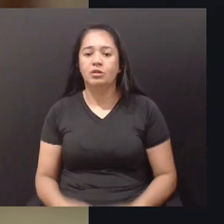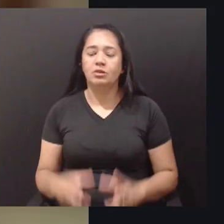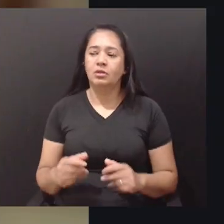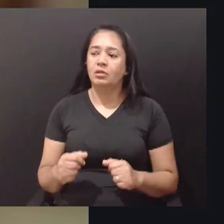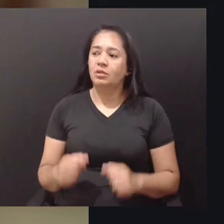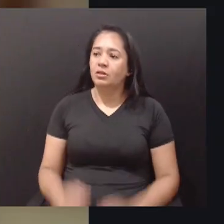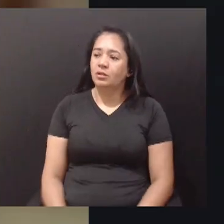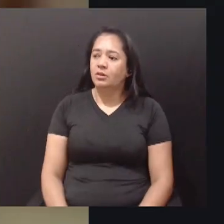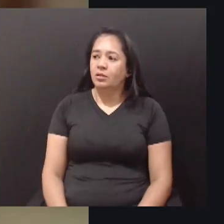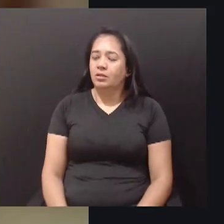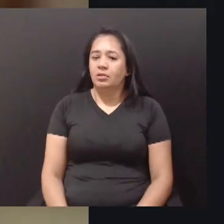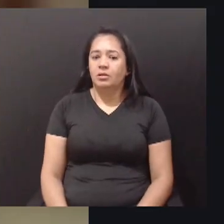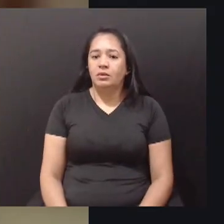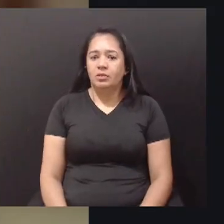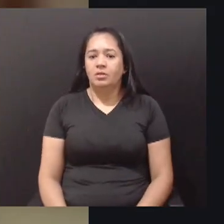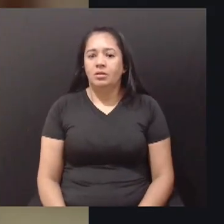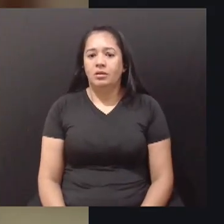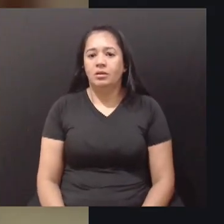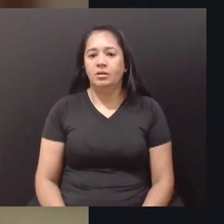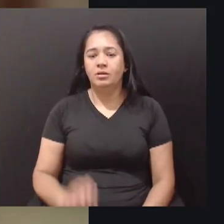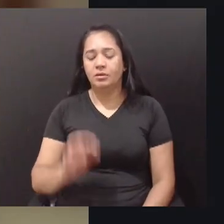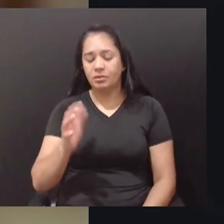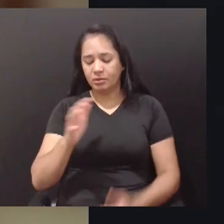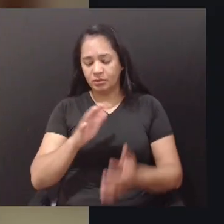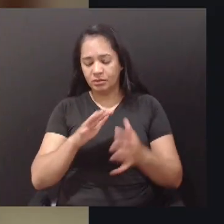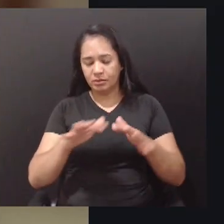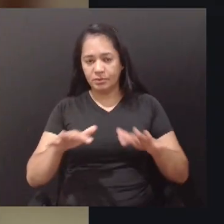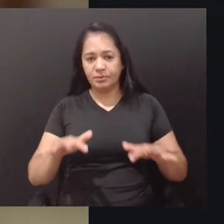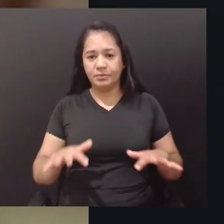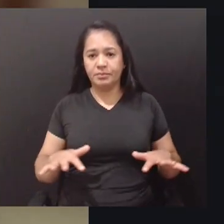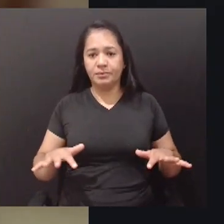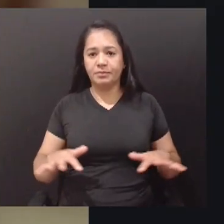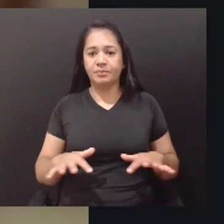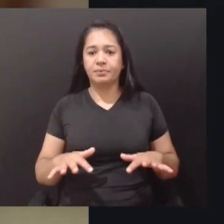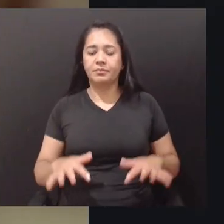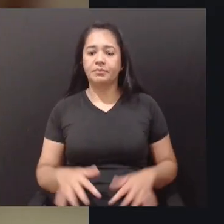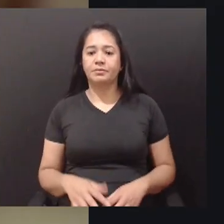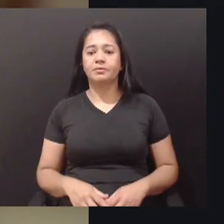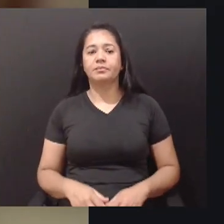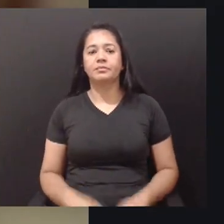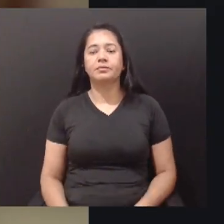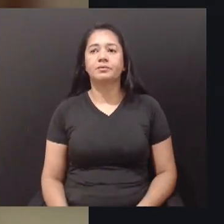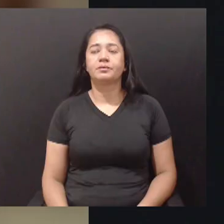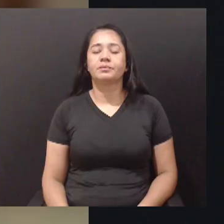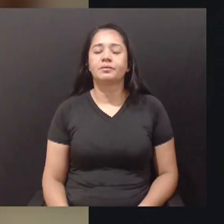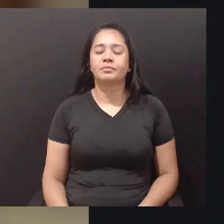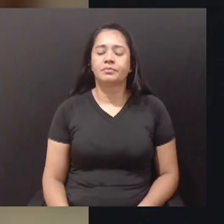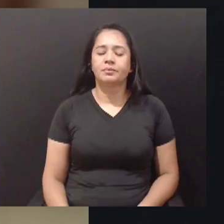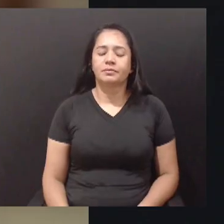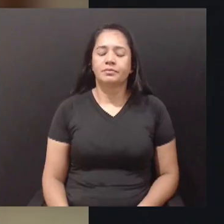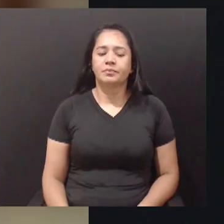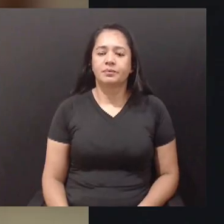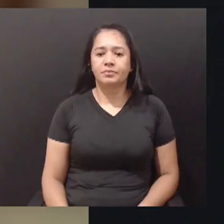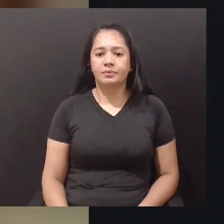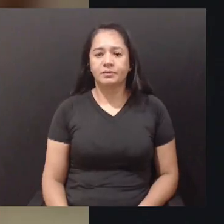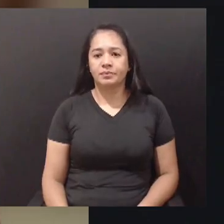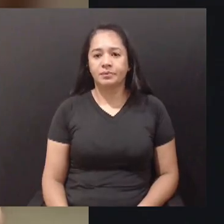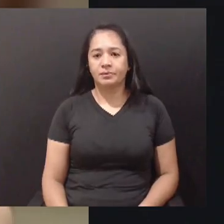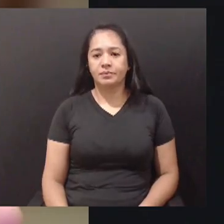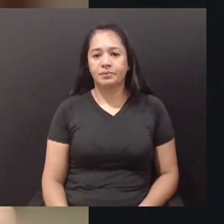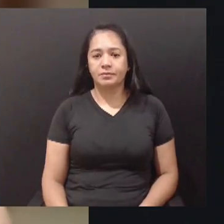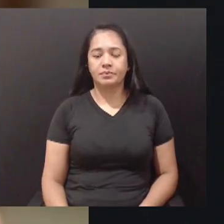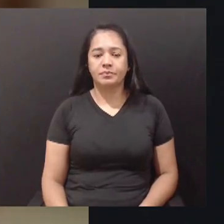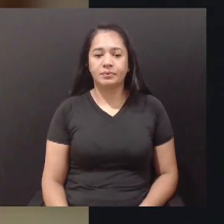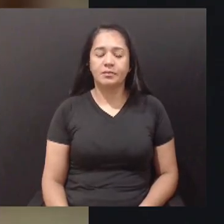para acontecer um desastre de grandes proporções, e esses alertas, em parte, foram levados em consideração,